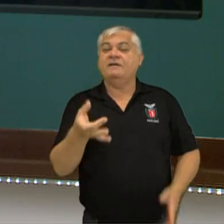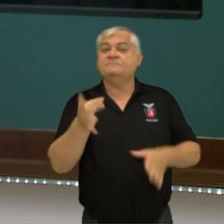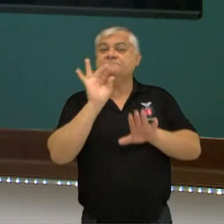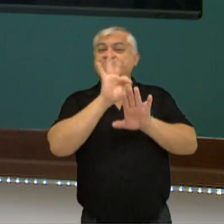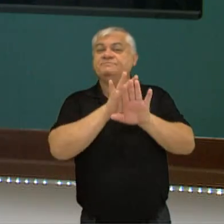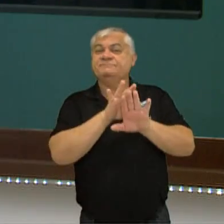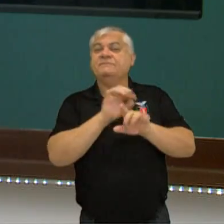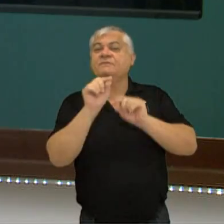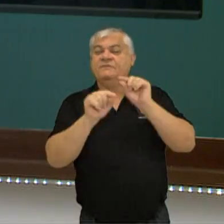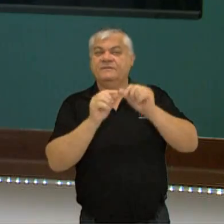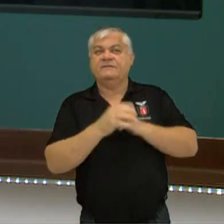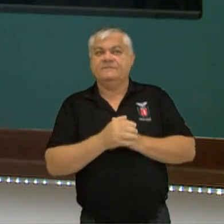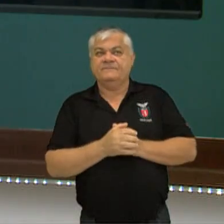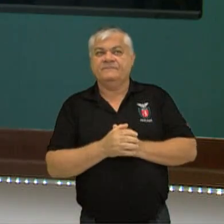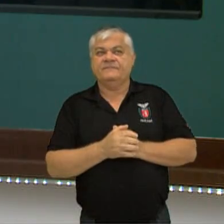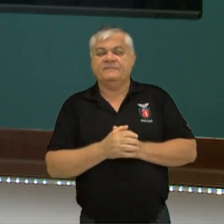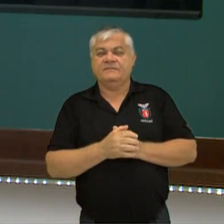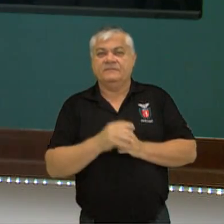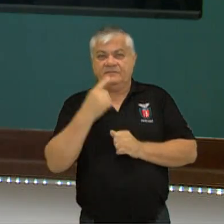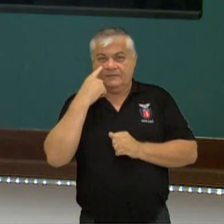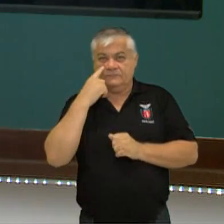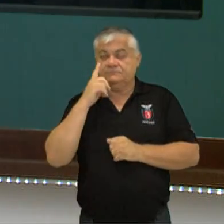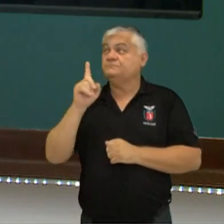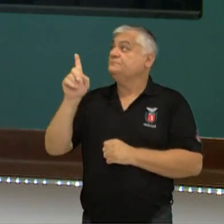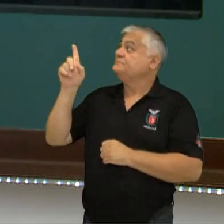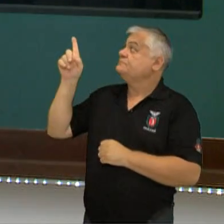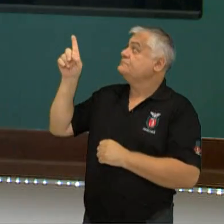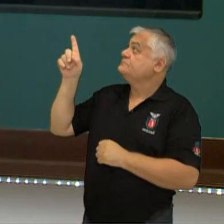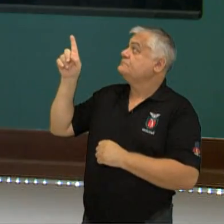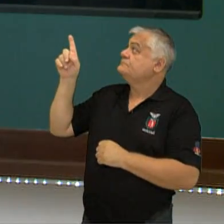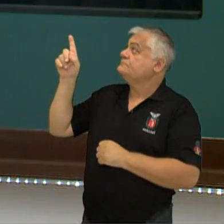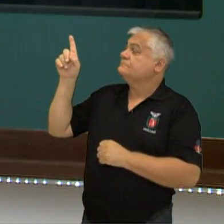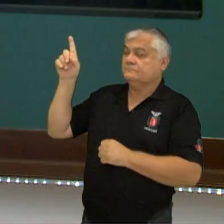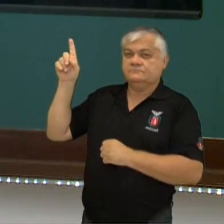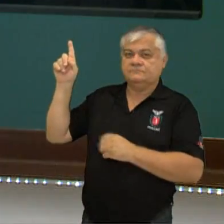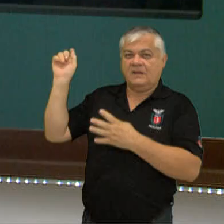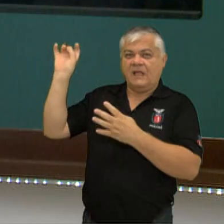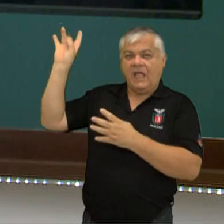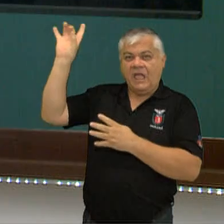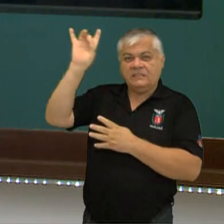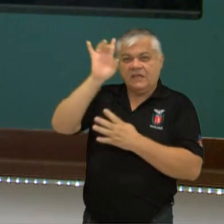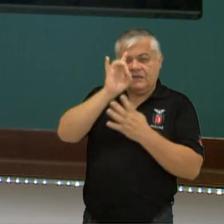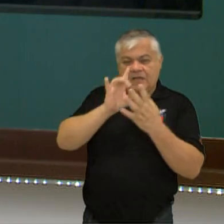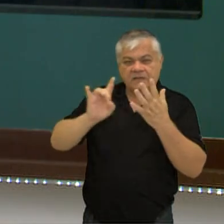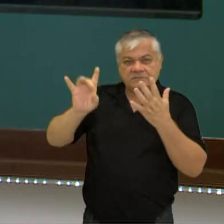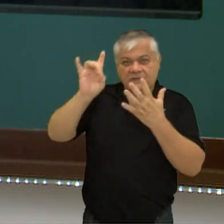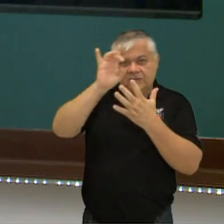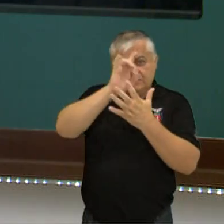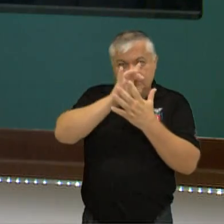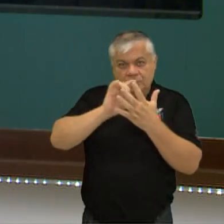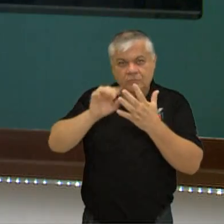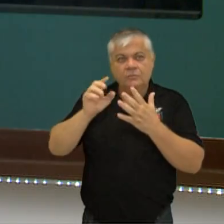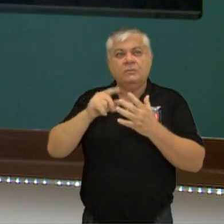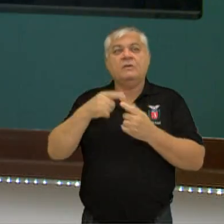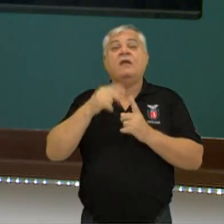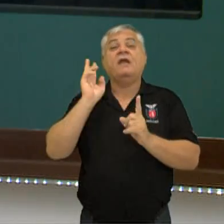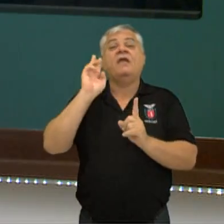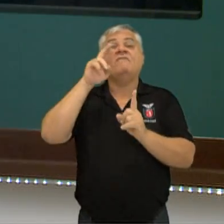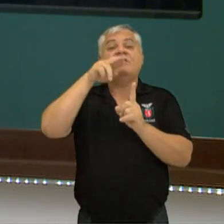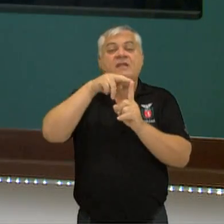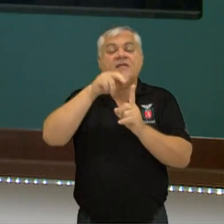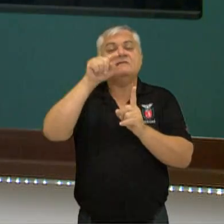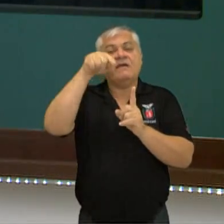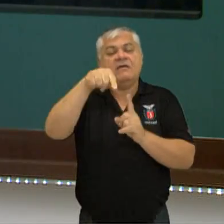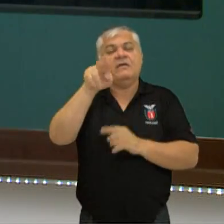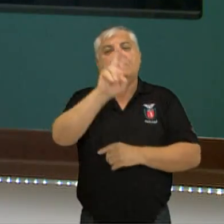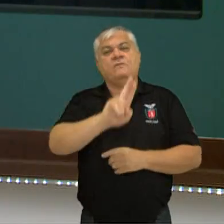receptor. Recordado isso, observem bem. Função referencial é a função que eu uso